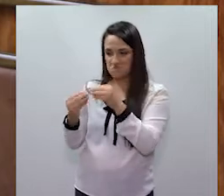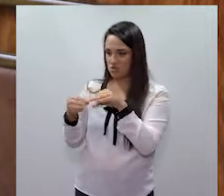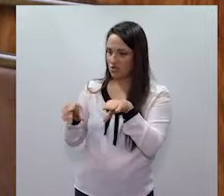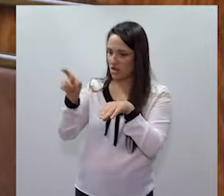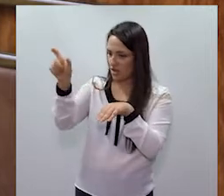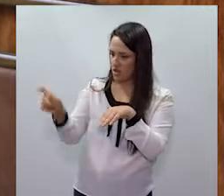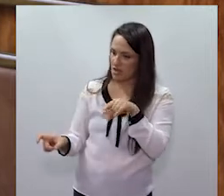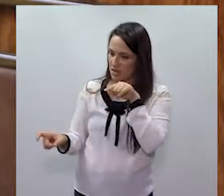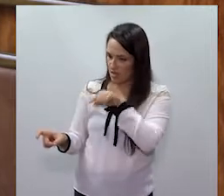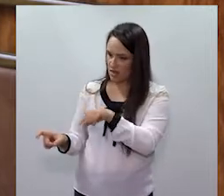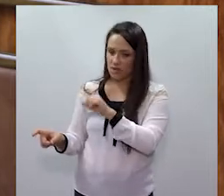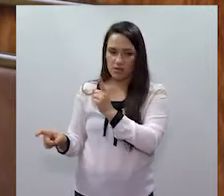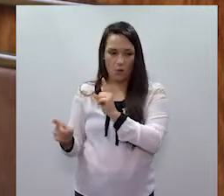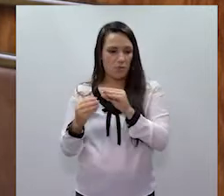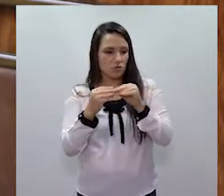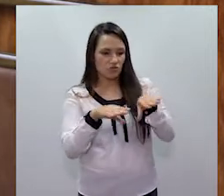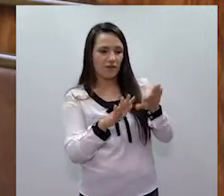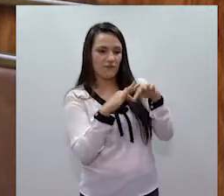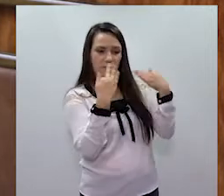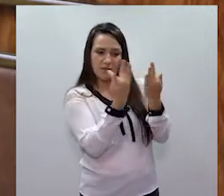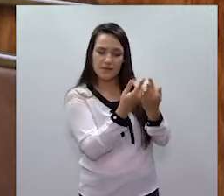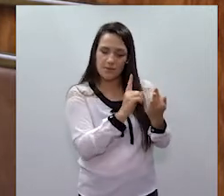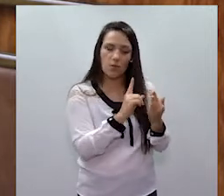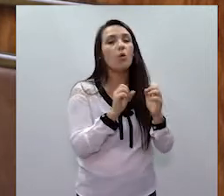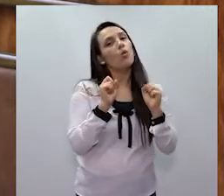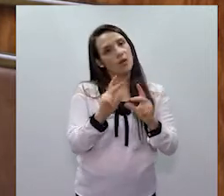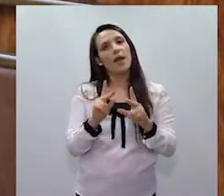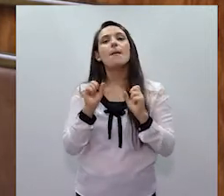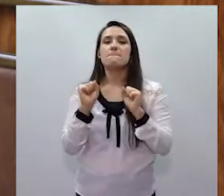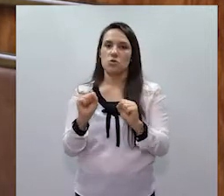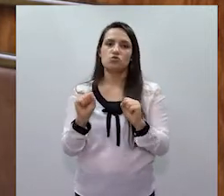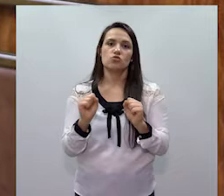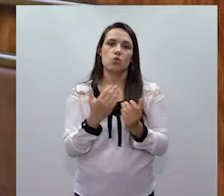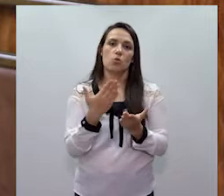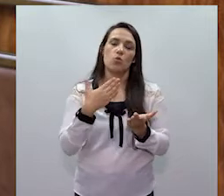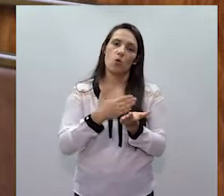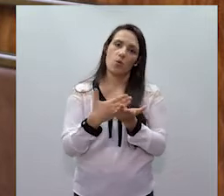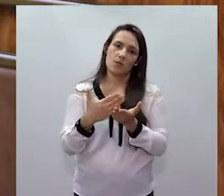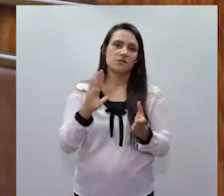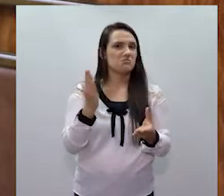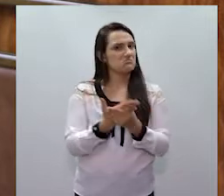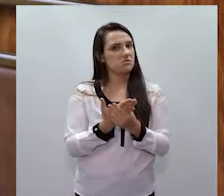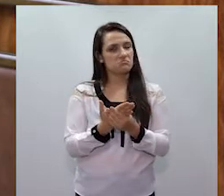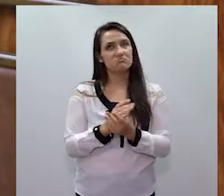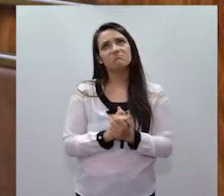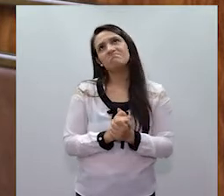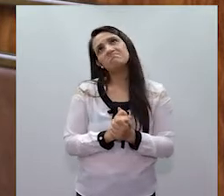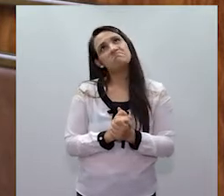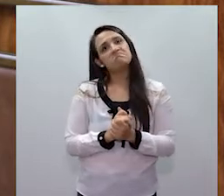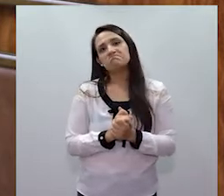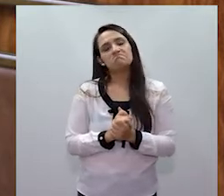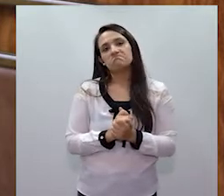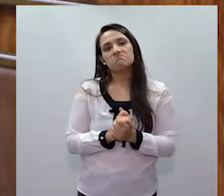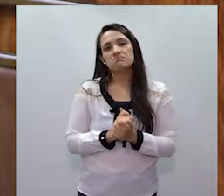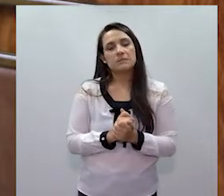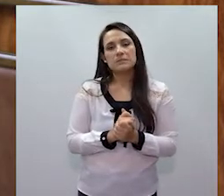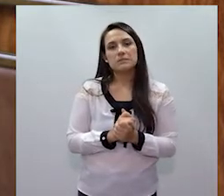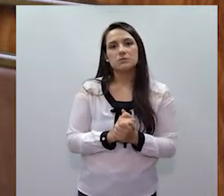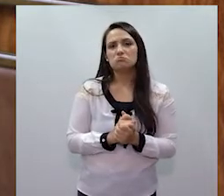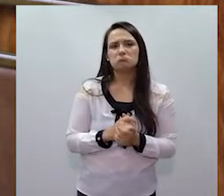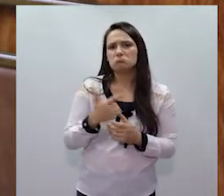com aquelas que já existem na família, é hora de procurar o Poder Judiciário. Nós não temos visto nenhuma